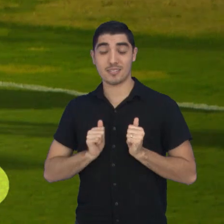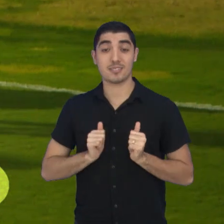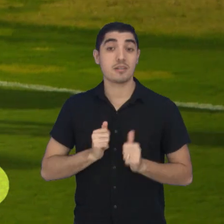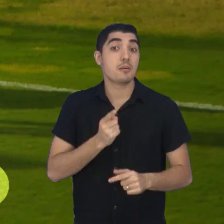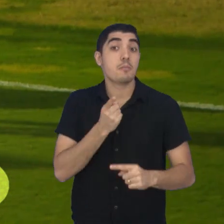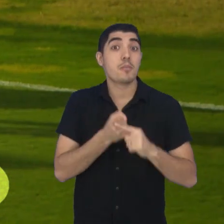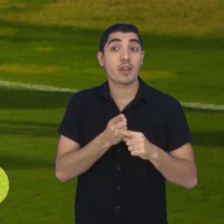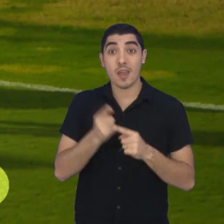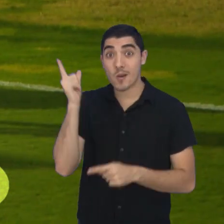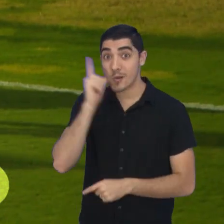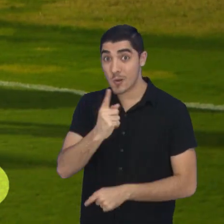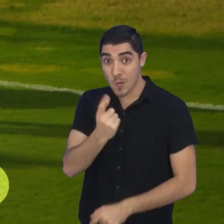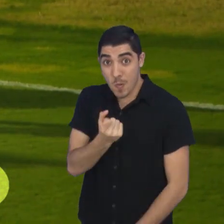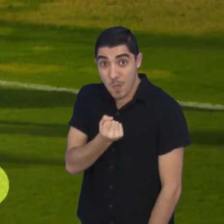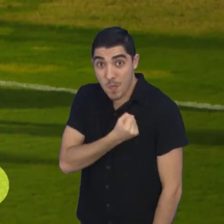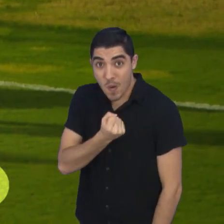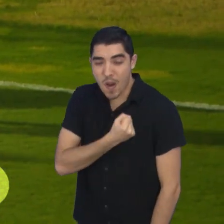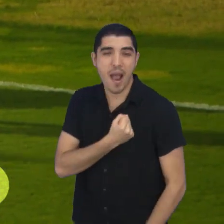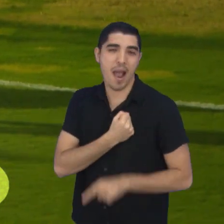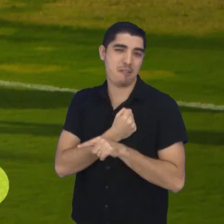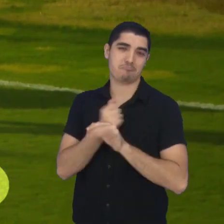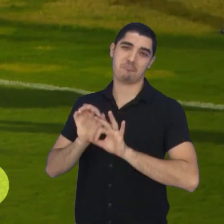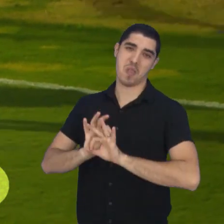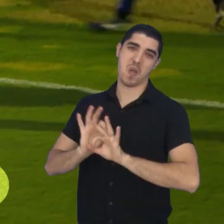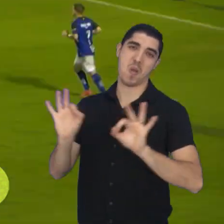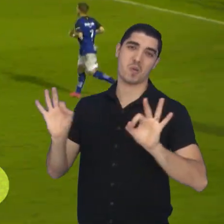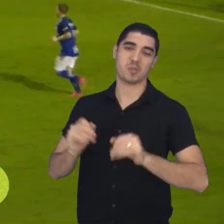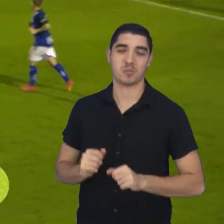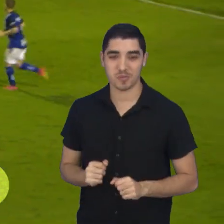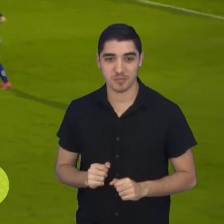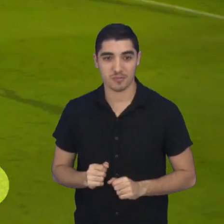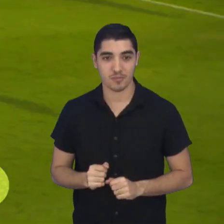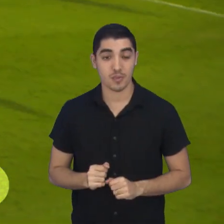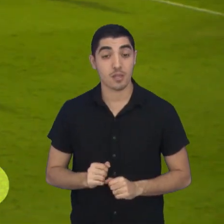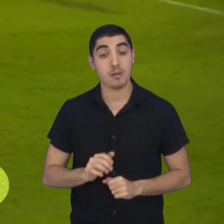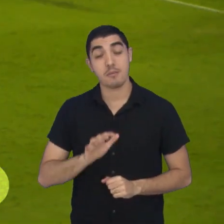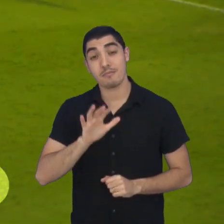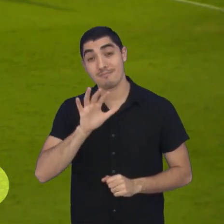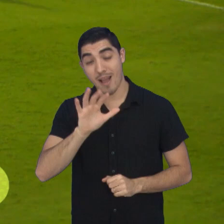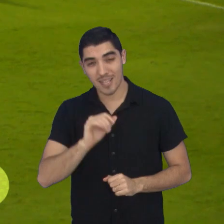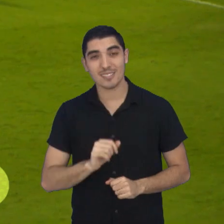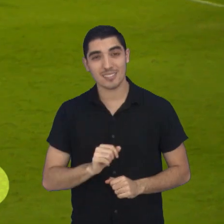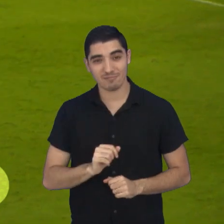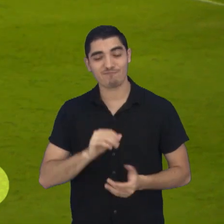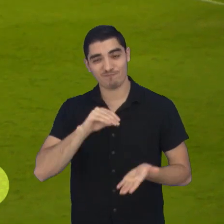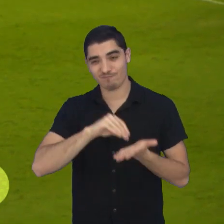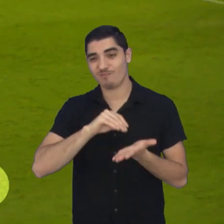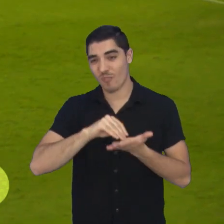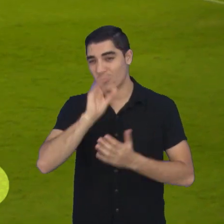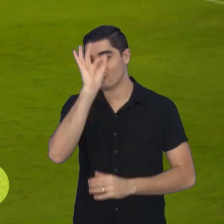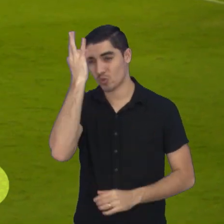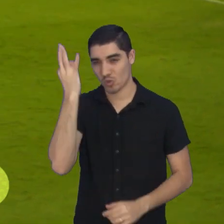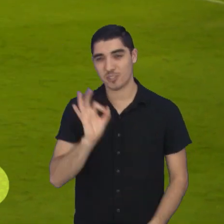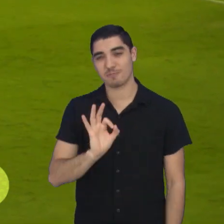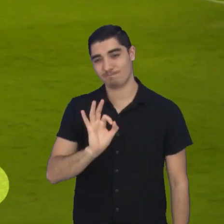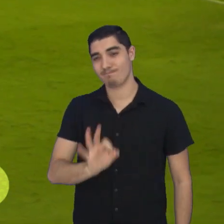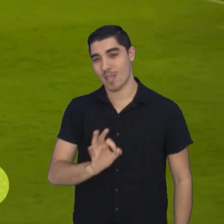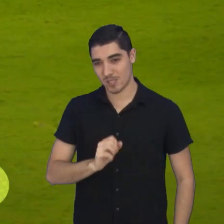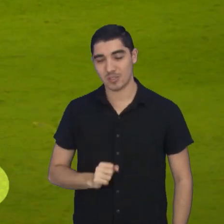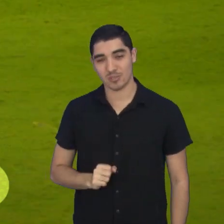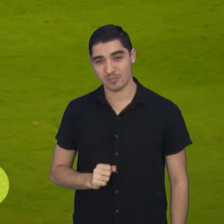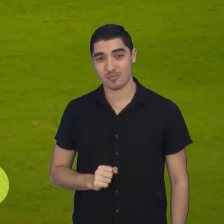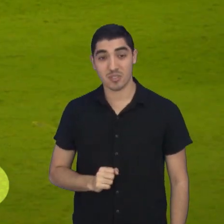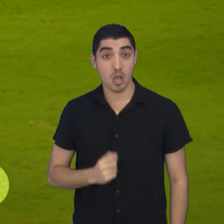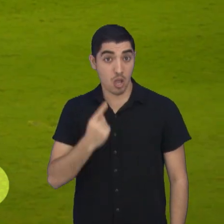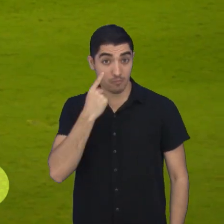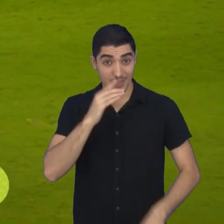levar um pontinho para casa não era de todo ruim. A sorte realmente não estava do lado do São José.